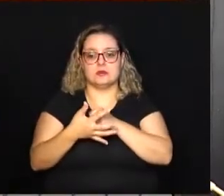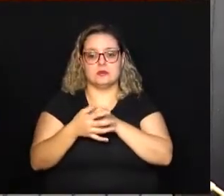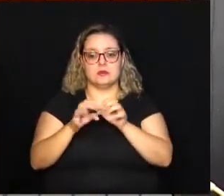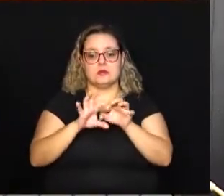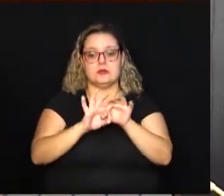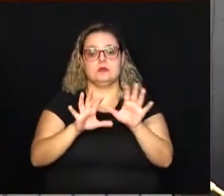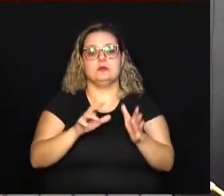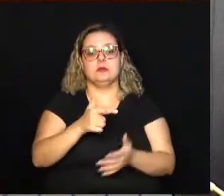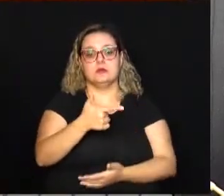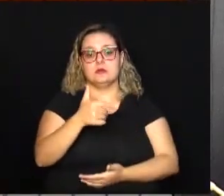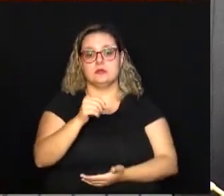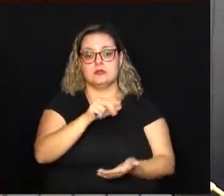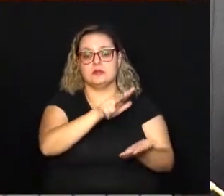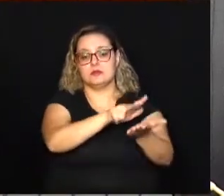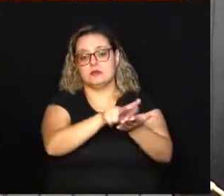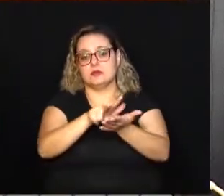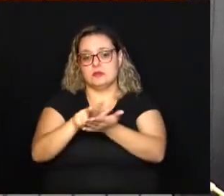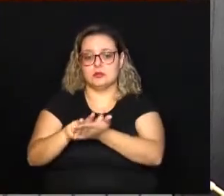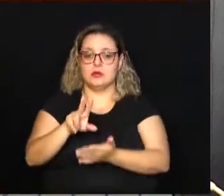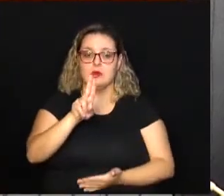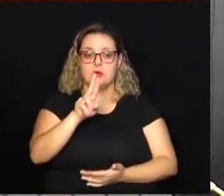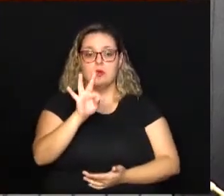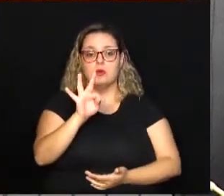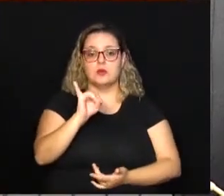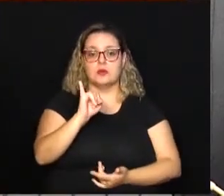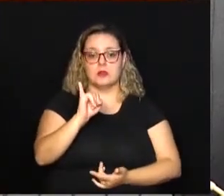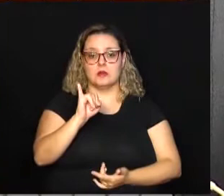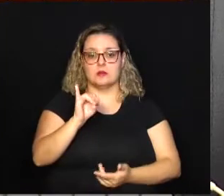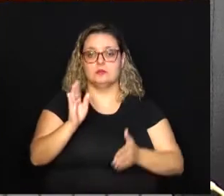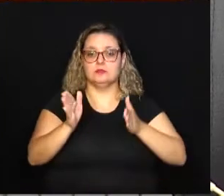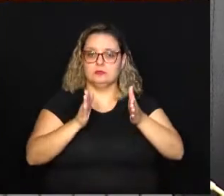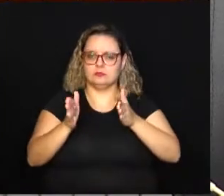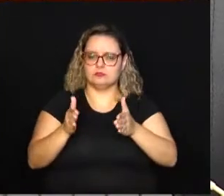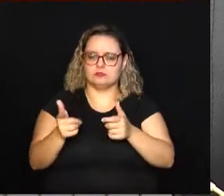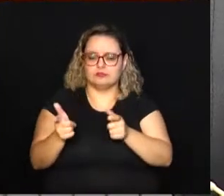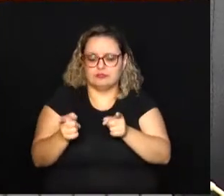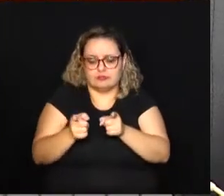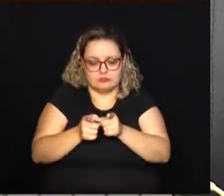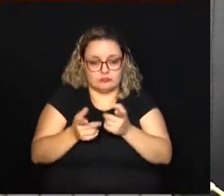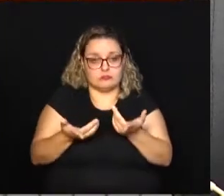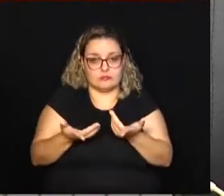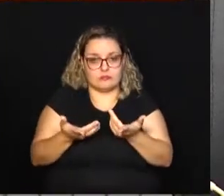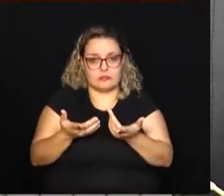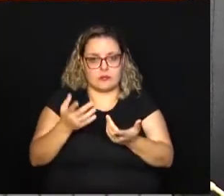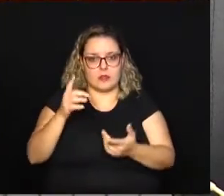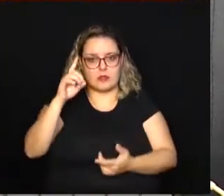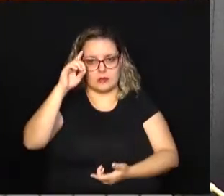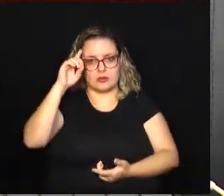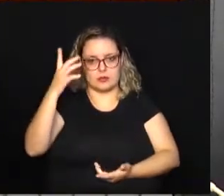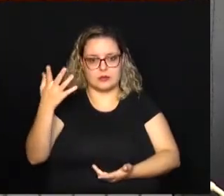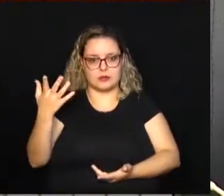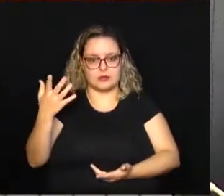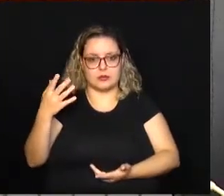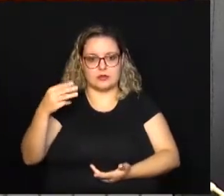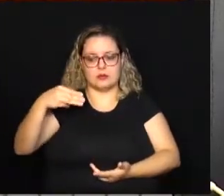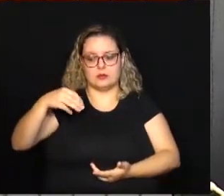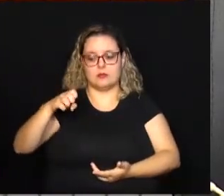20 leitos de UTI num curto espaço de tempo, seja para o Hospital Metropolitano ou para a